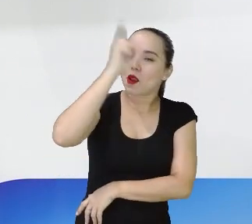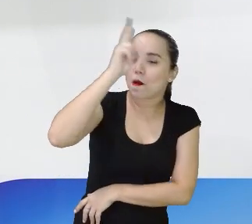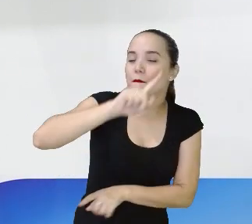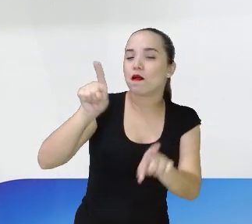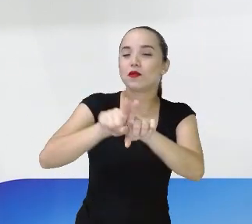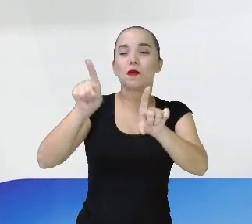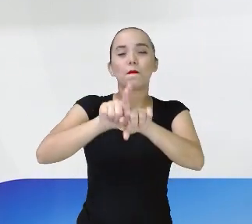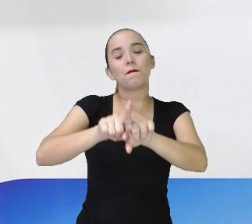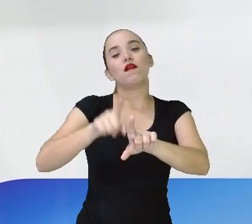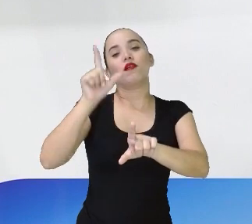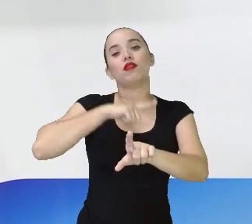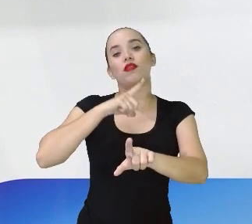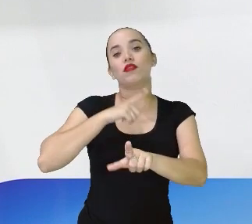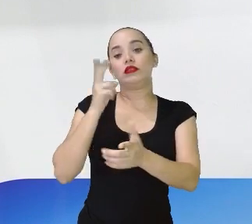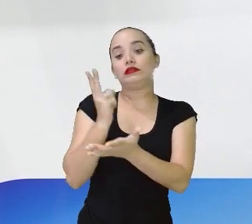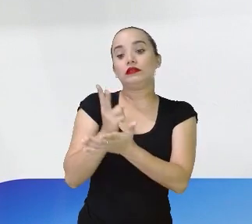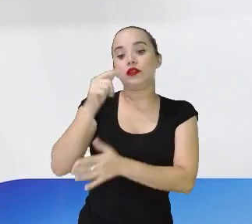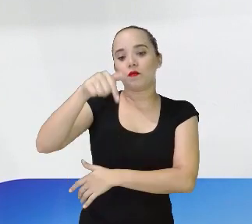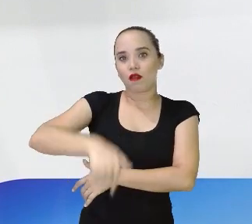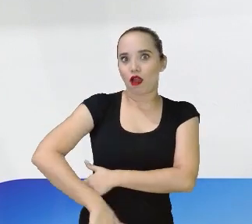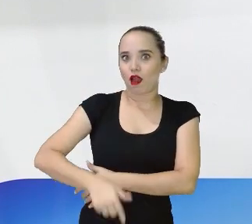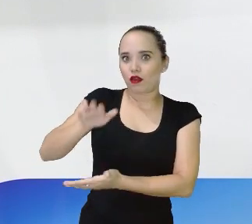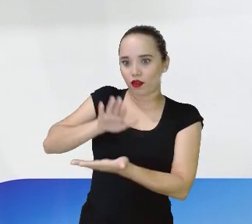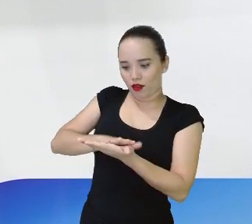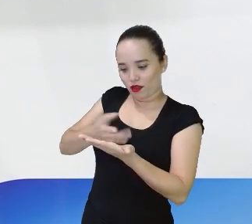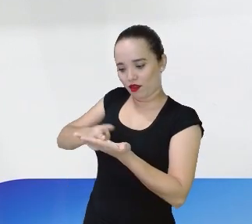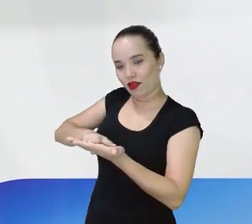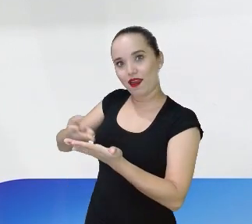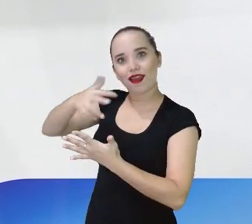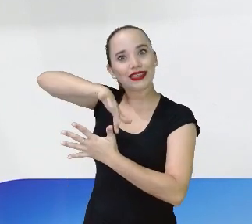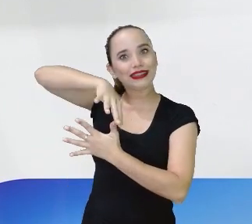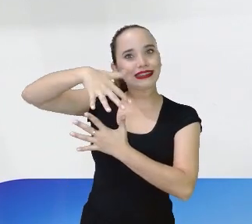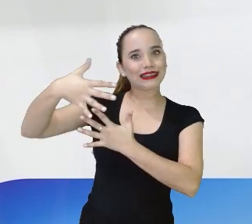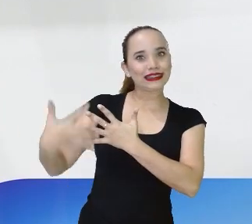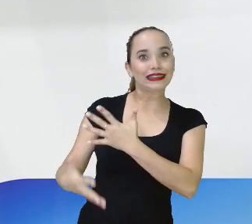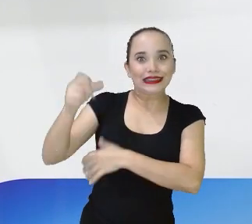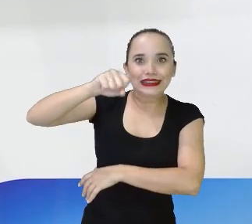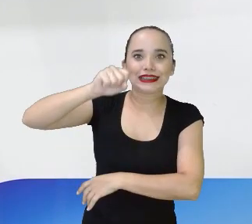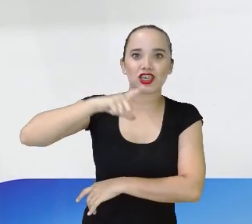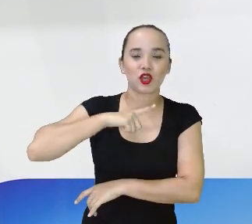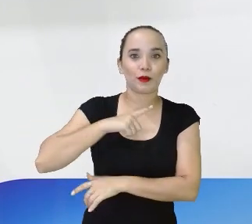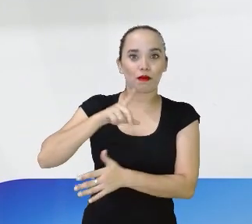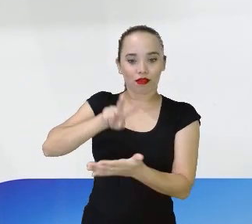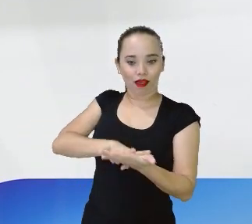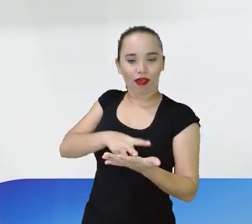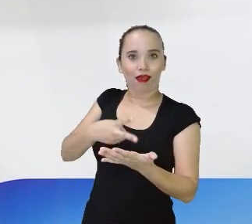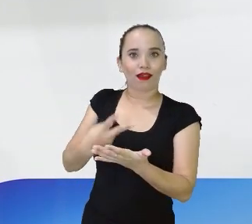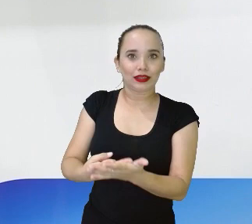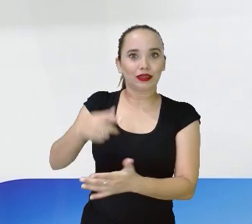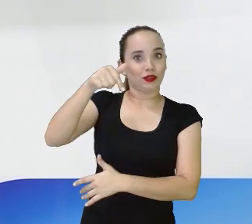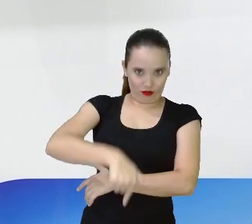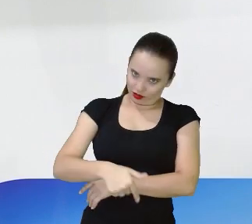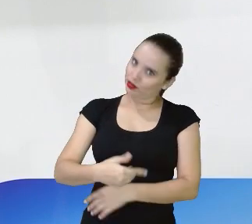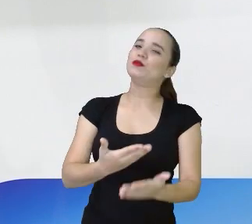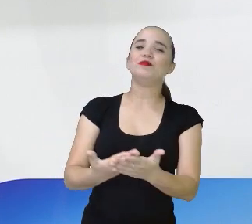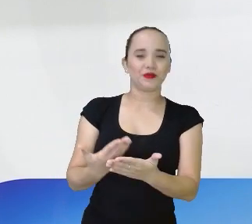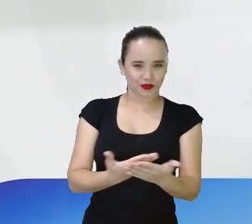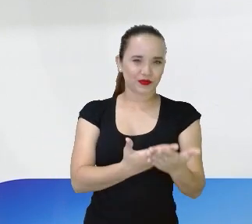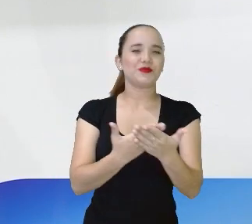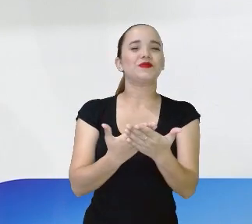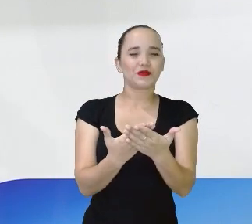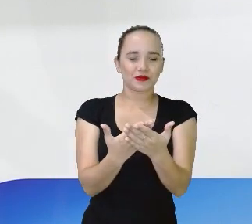a presença de um intérprete de Libras para fazer aquela tradução, né? Traduzir a nossa aula